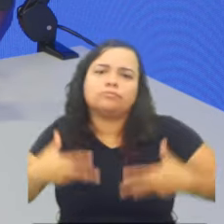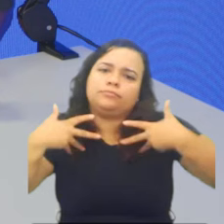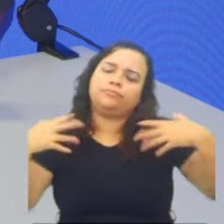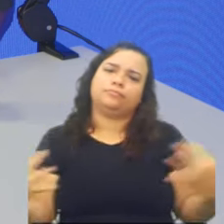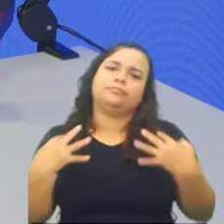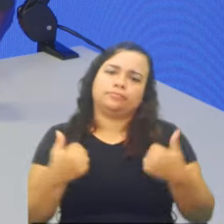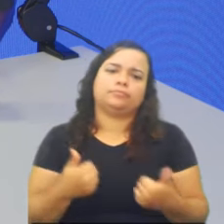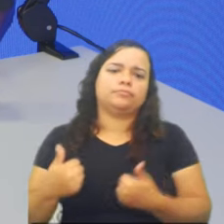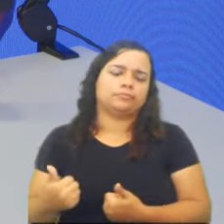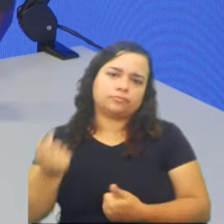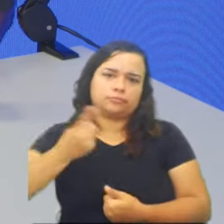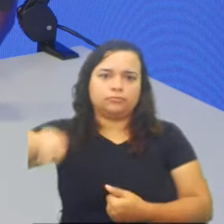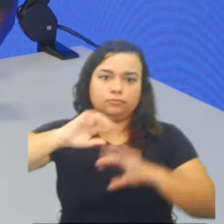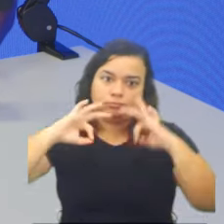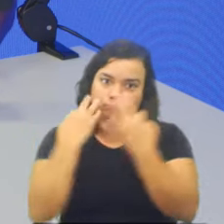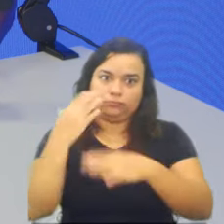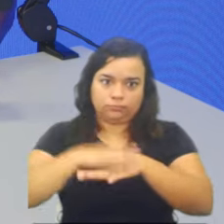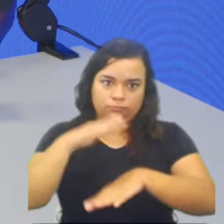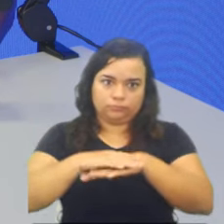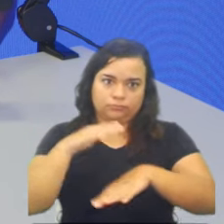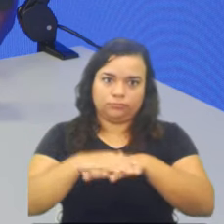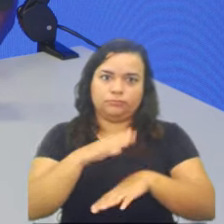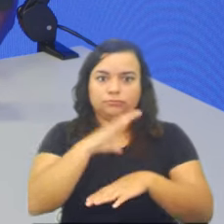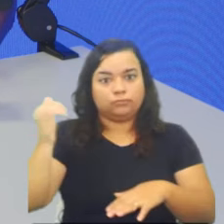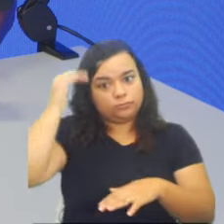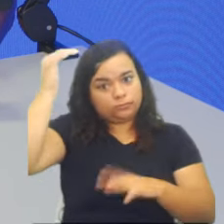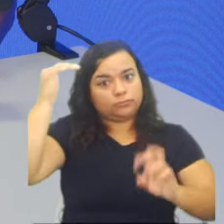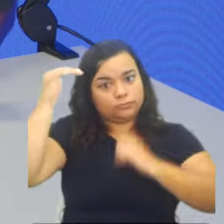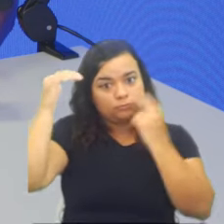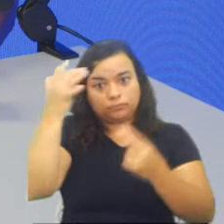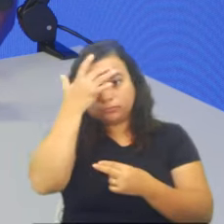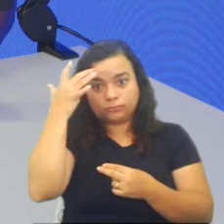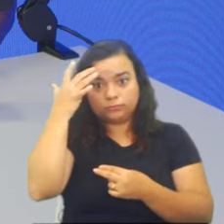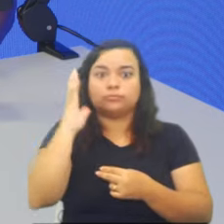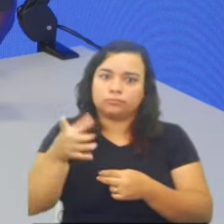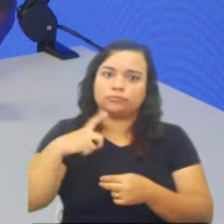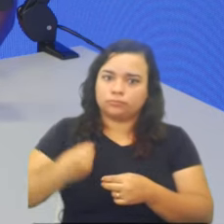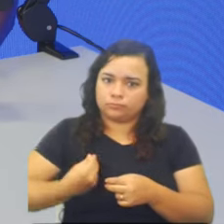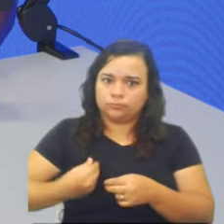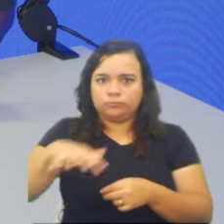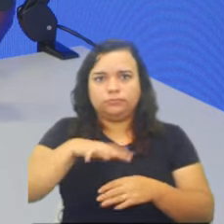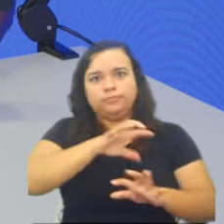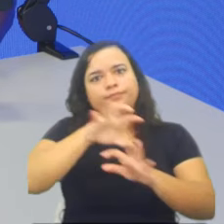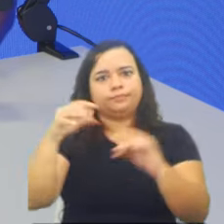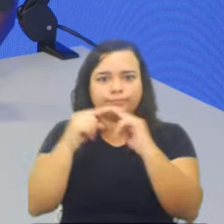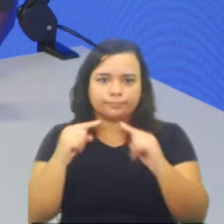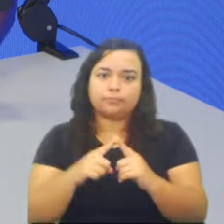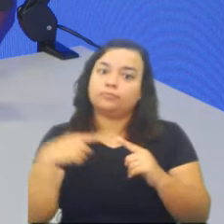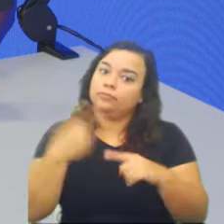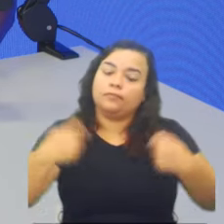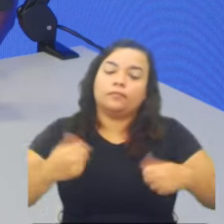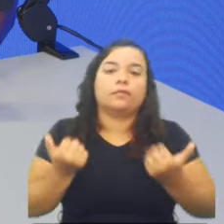são né E nós familiares adultos ou pessoas que estamos já num espaço de